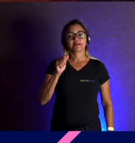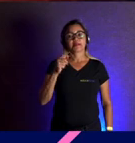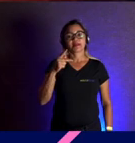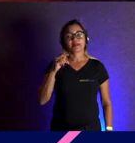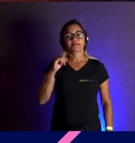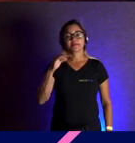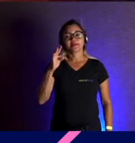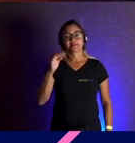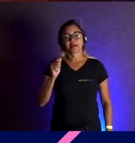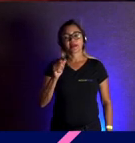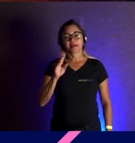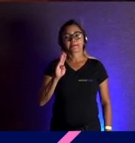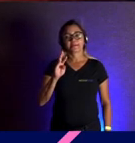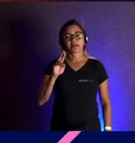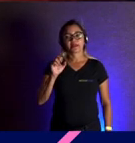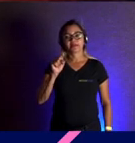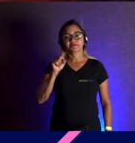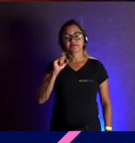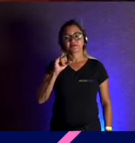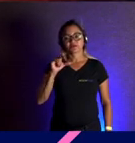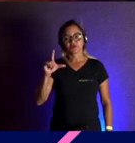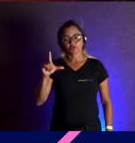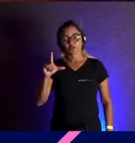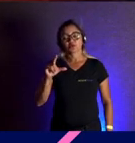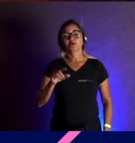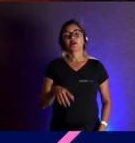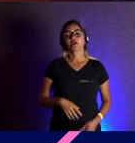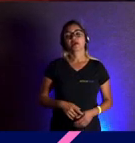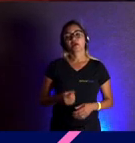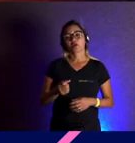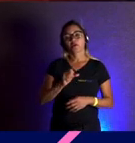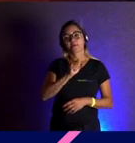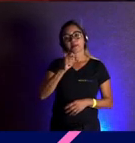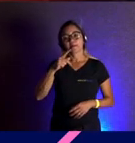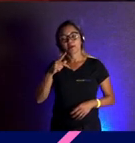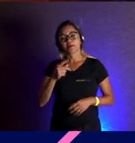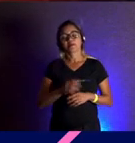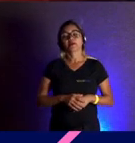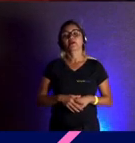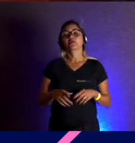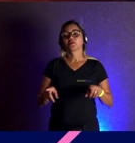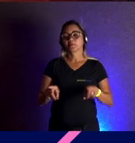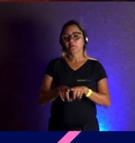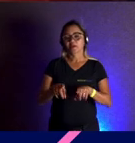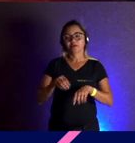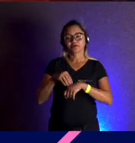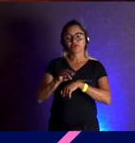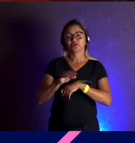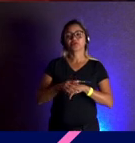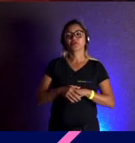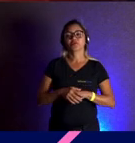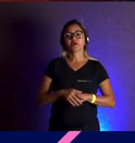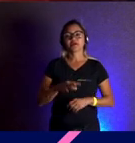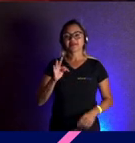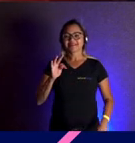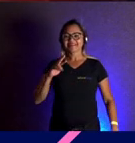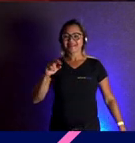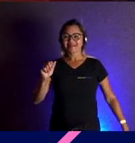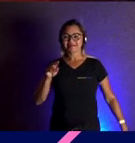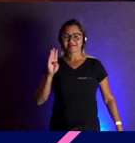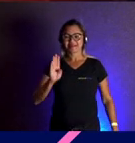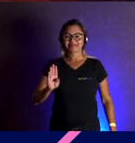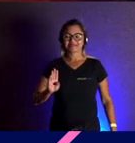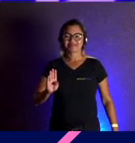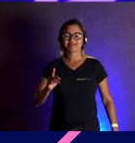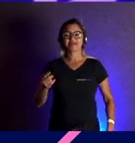plataforma muito amigável, como é a outra plataforma que eu também recomendo fortemente, Terra Brasilis, que é a plataforma do INPE. Se